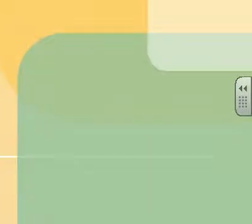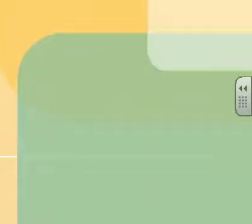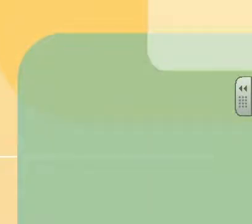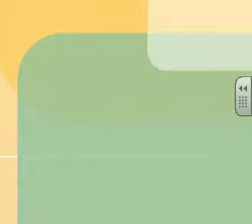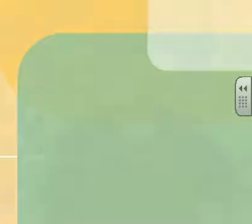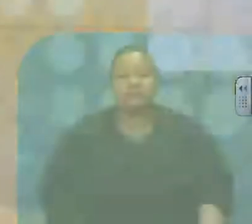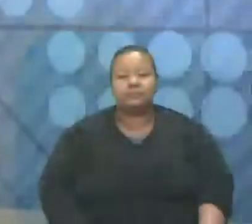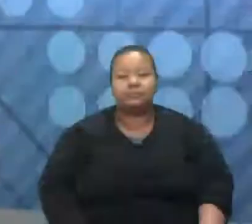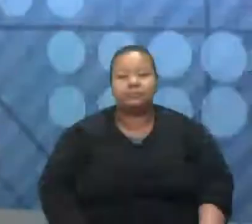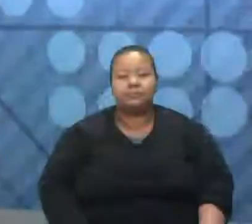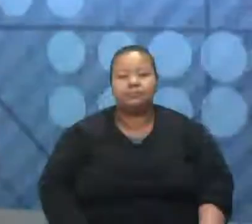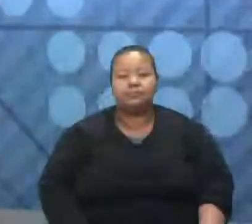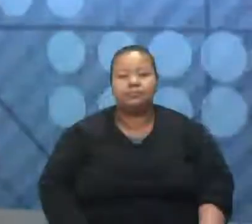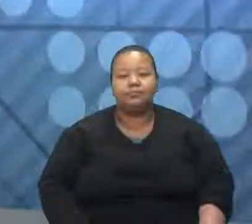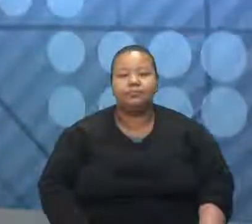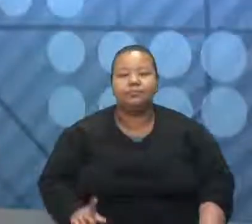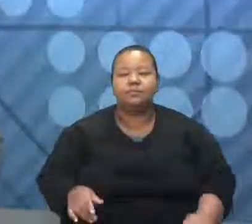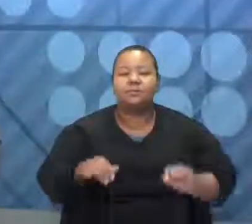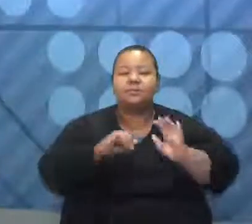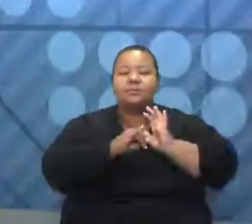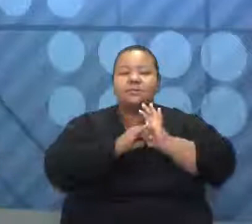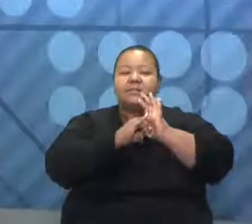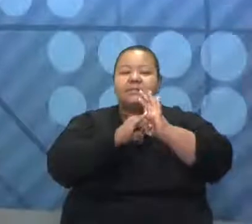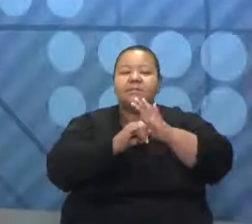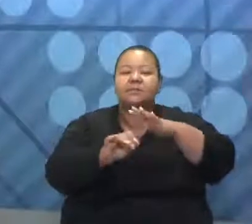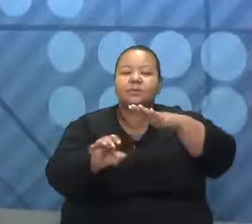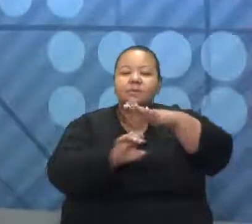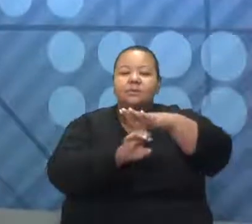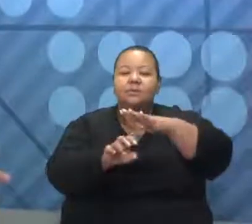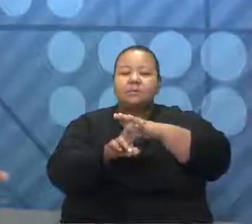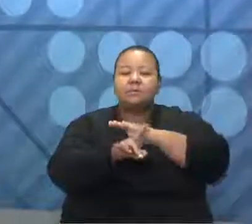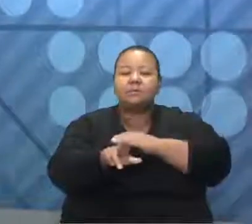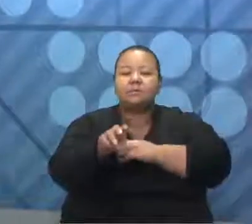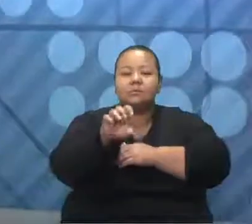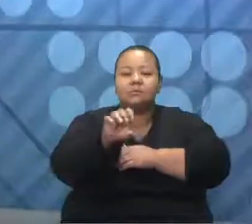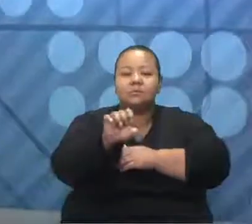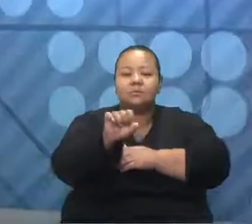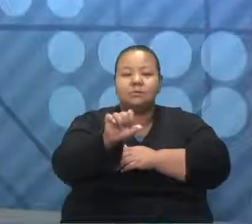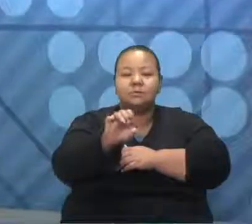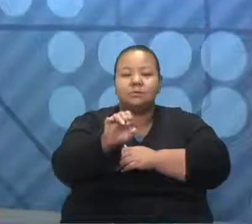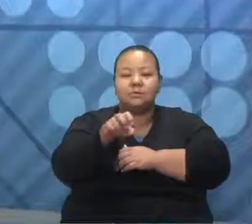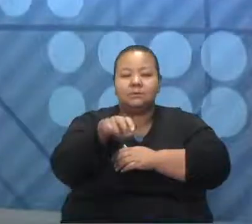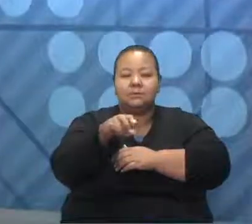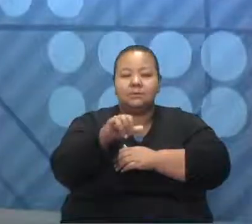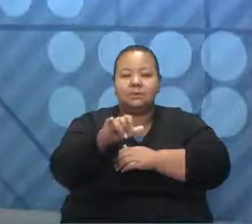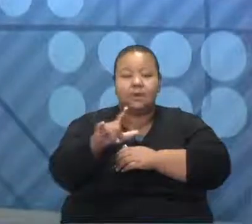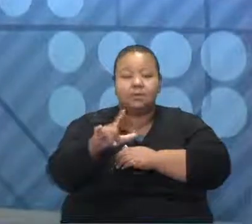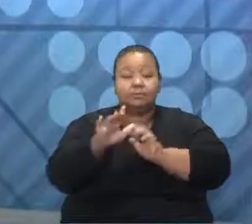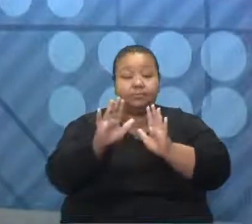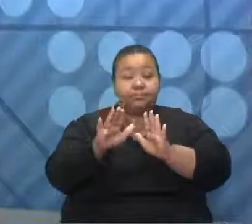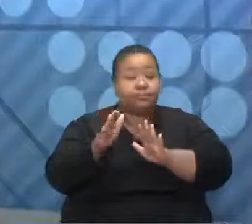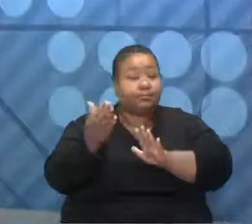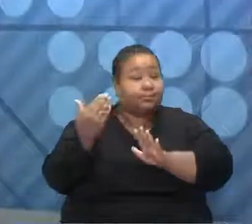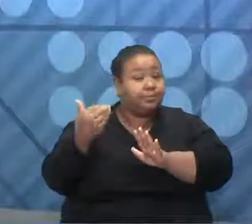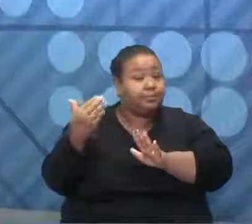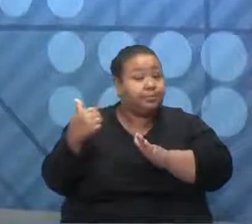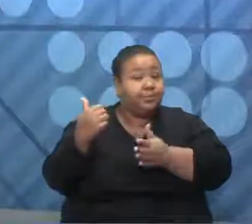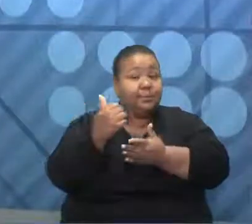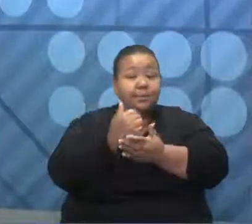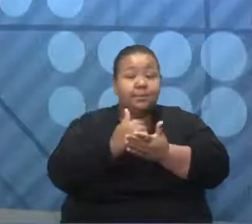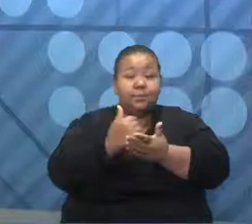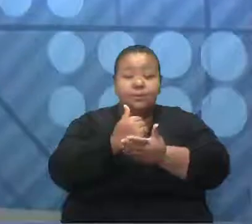indicadores da Essencial. O que a Essencial precisa? Primeiro, ela não tinha controle nenhum. A empresa começou